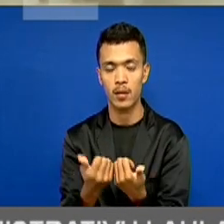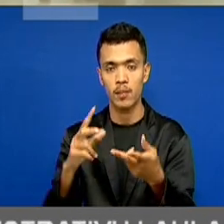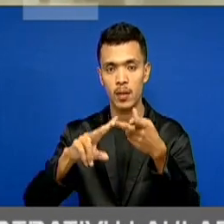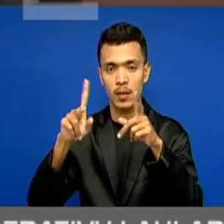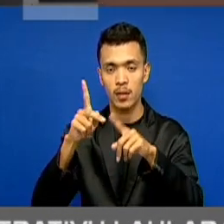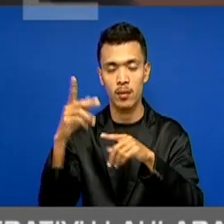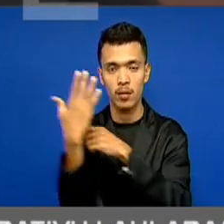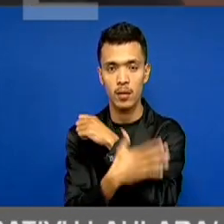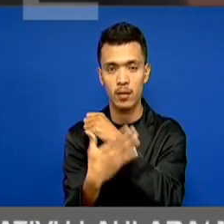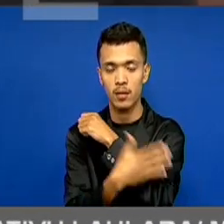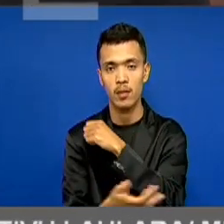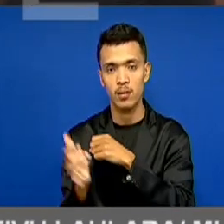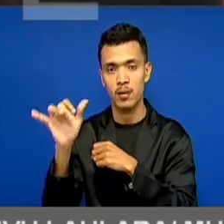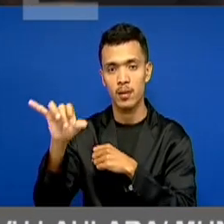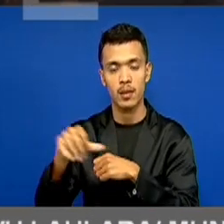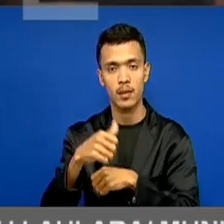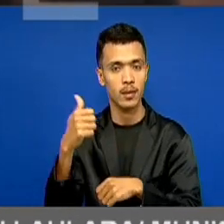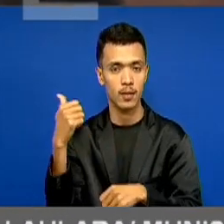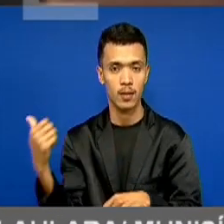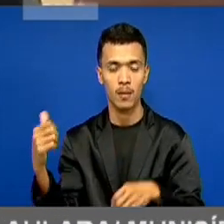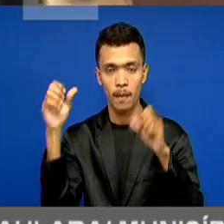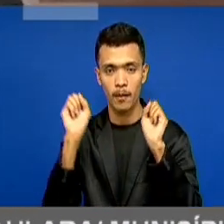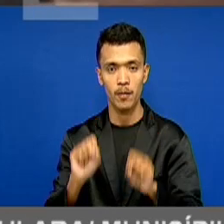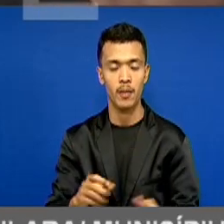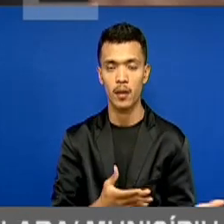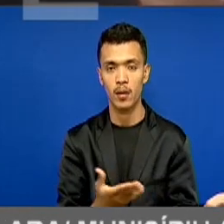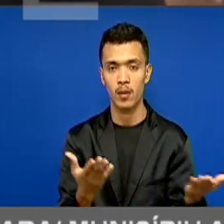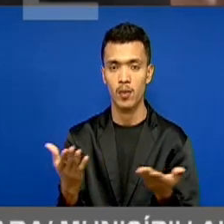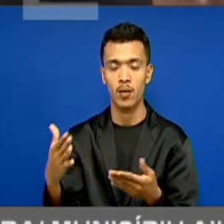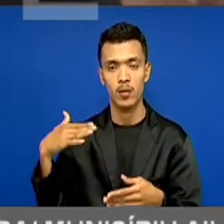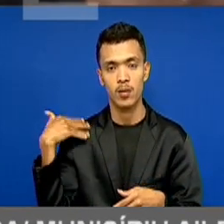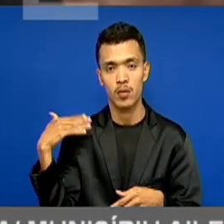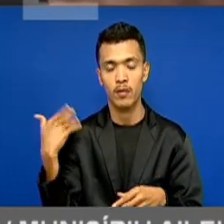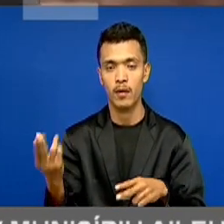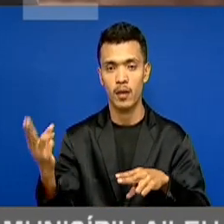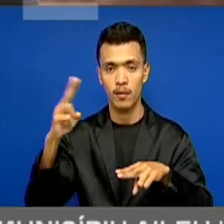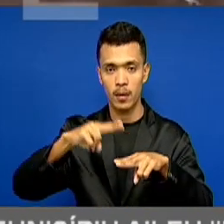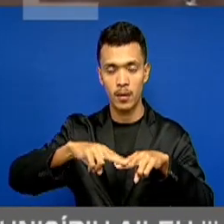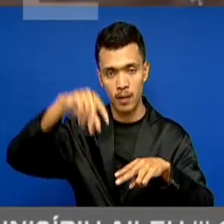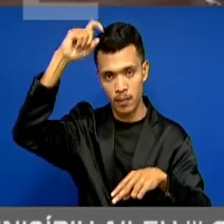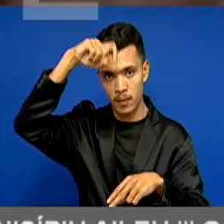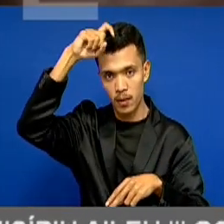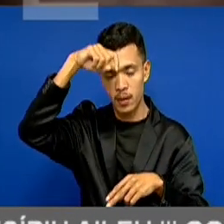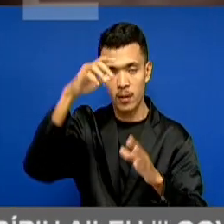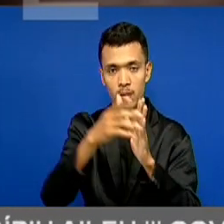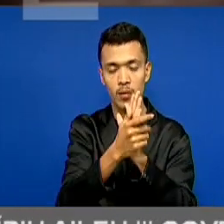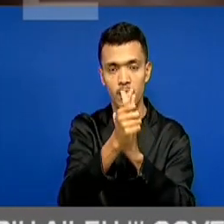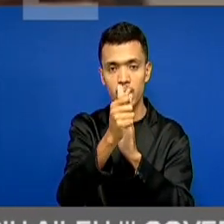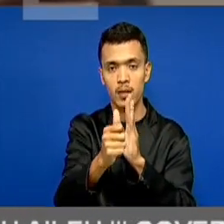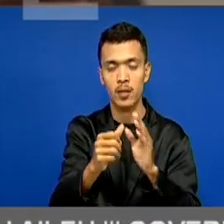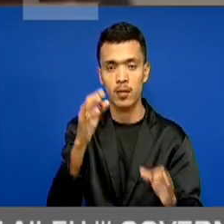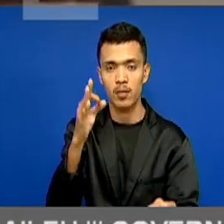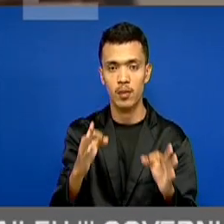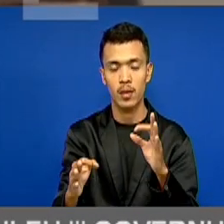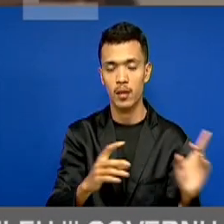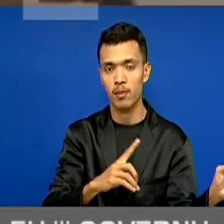e Europa, no nação vizinho, rode bele luri funsa e ba aumenta conhecimento no habilidade de serviço a tu ne bele implementa